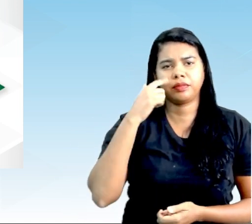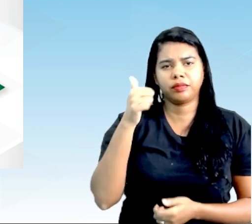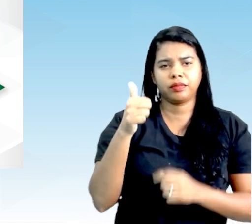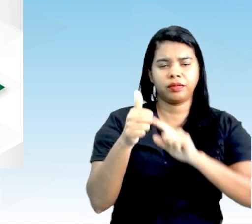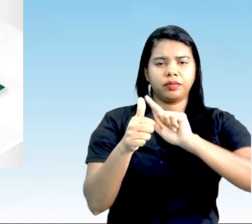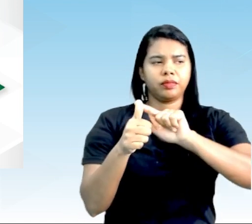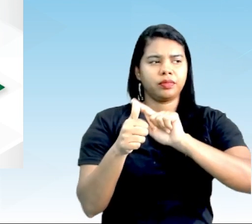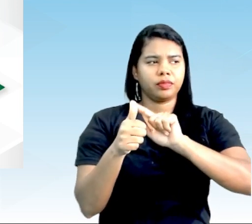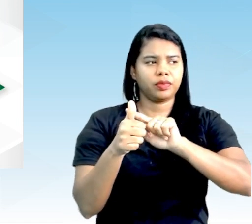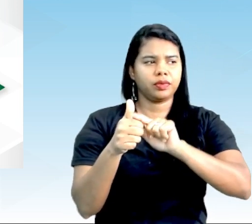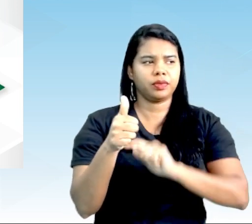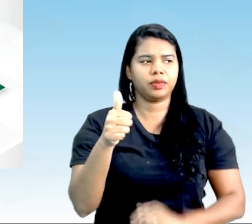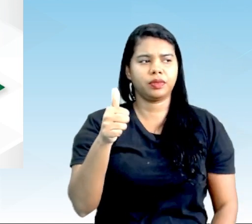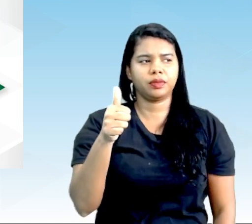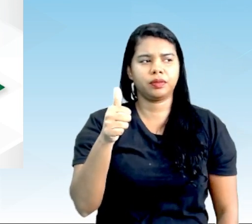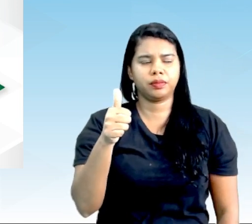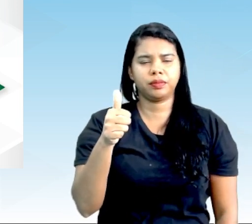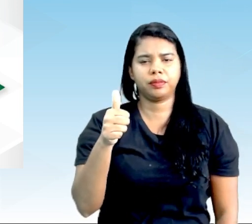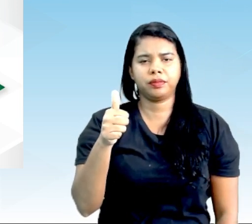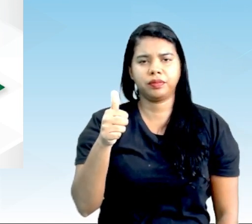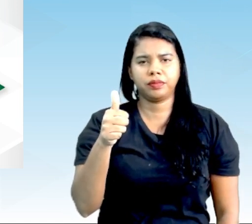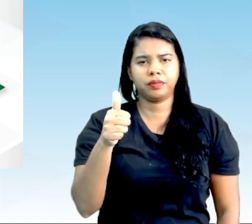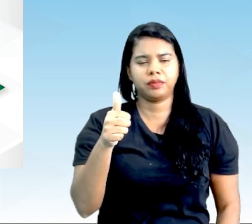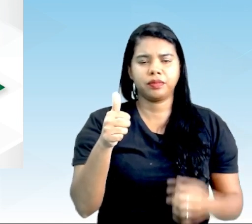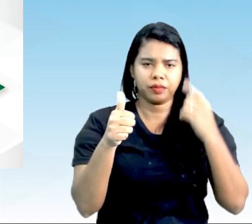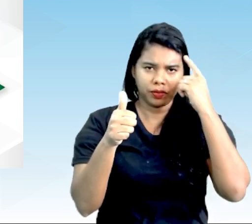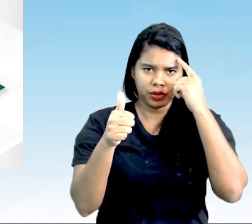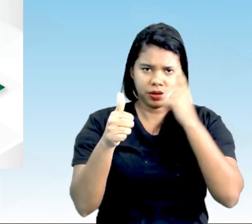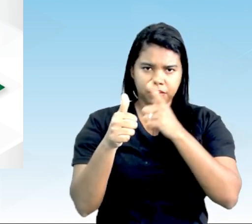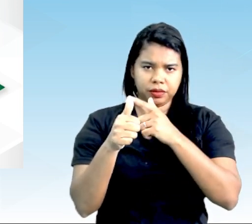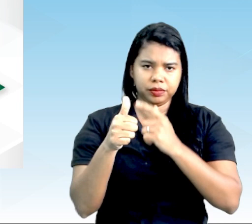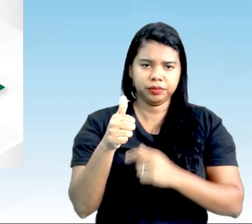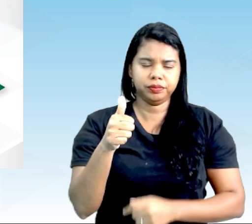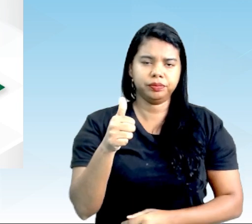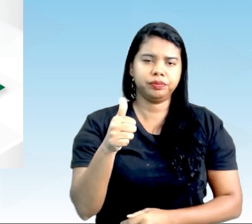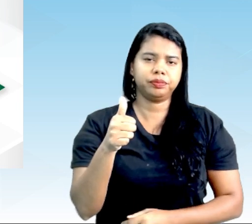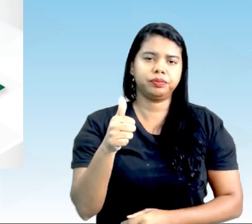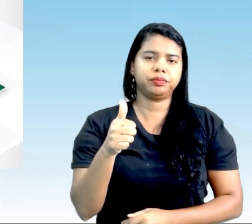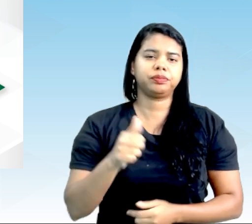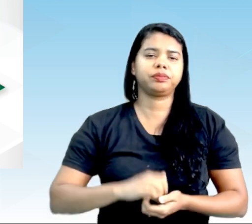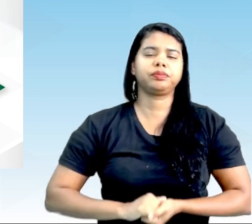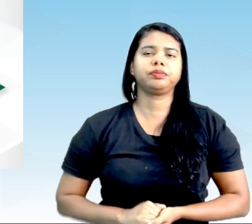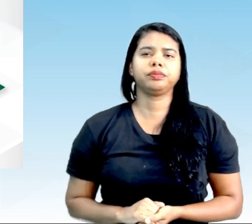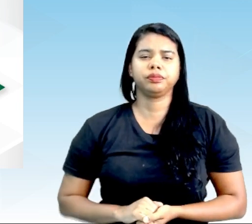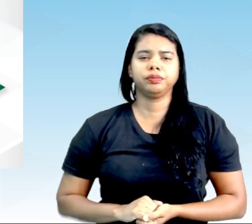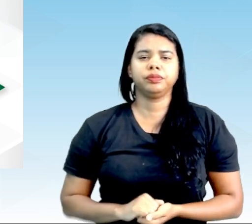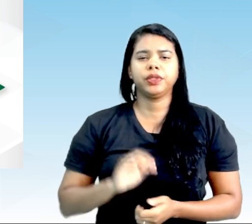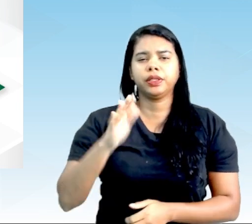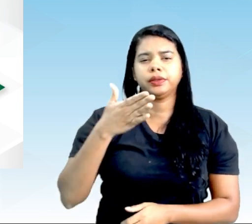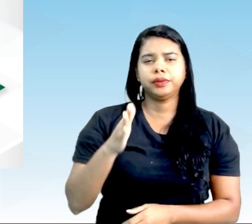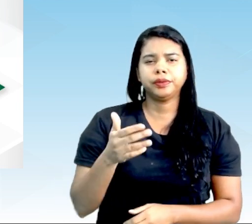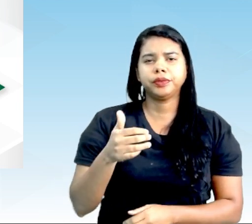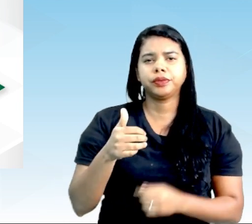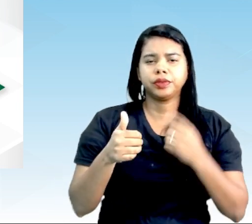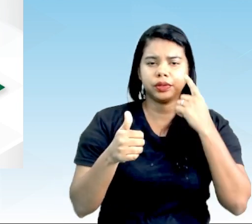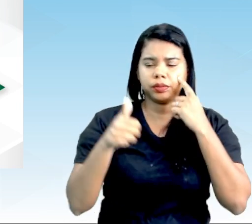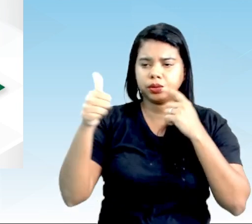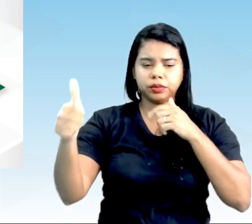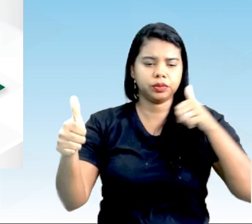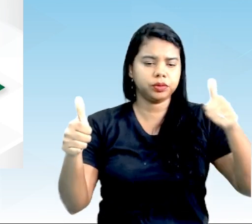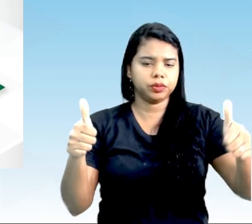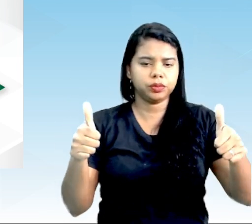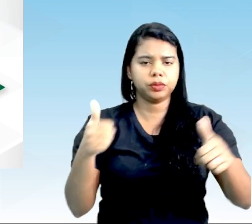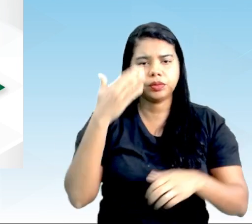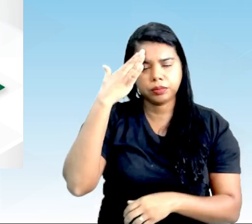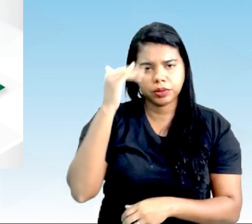lateral do dedo, tá? Lateral, não o comprimento. Lateral. Isso aqui, ó, essa medida da largura do teu dedo. E aí você coloca um do lado do outro. É